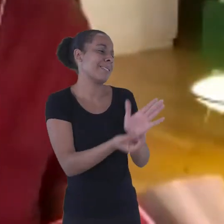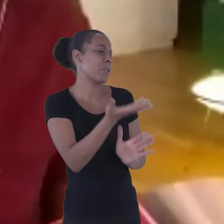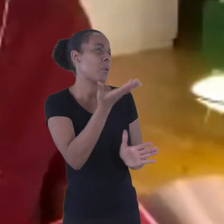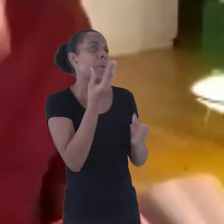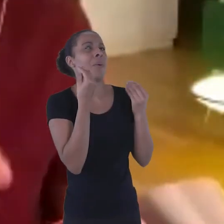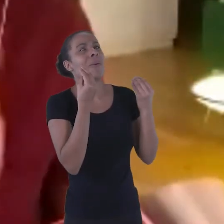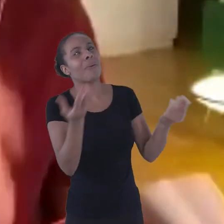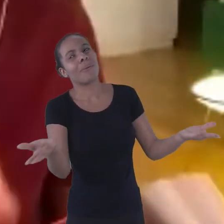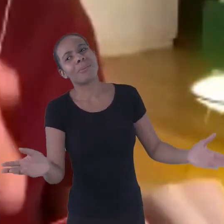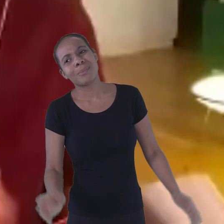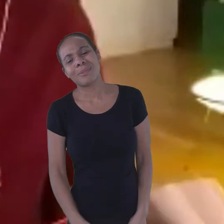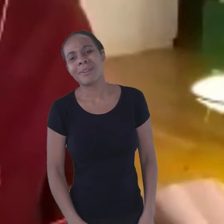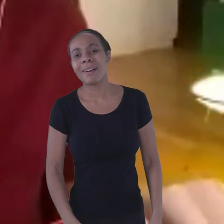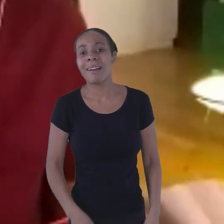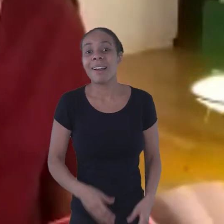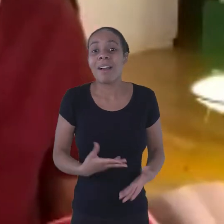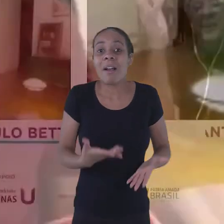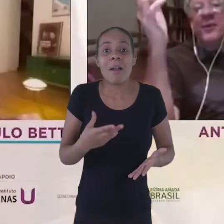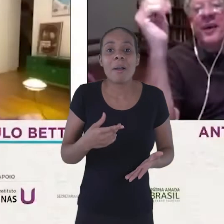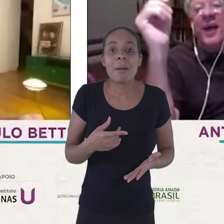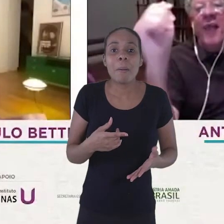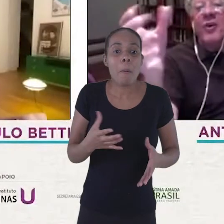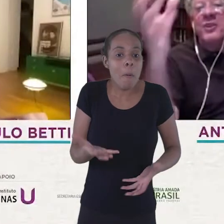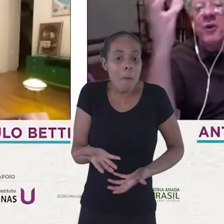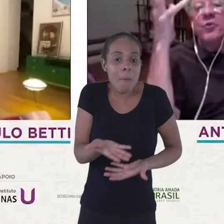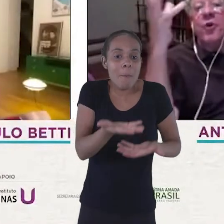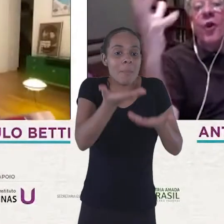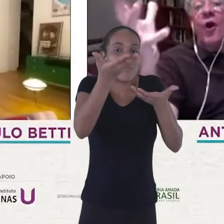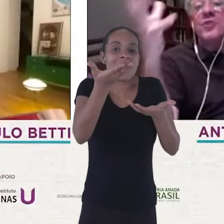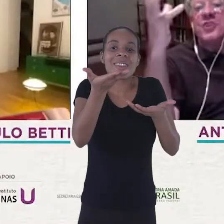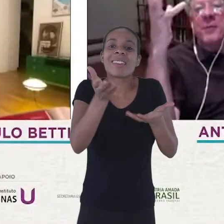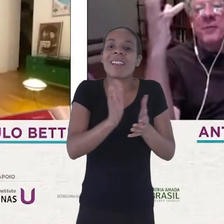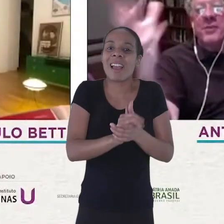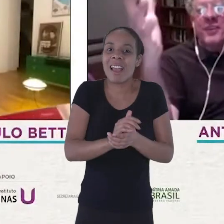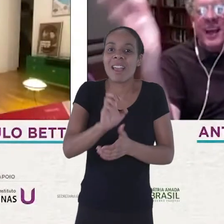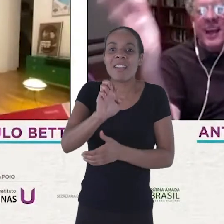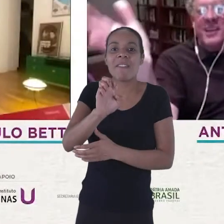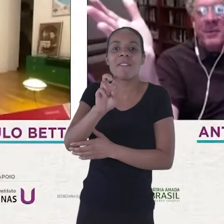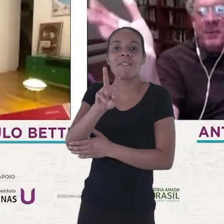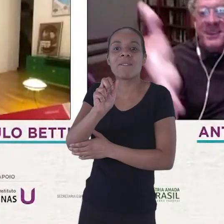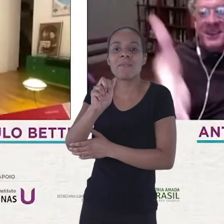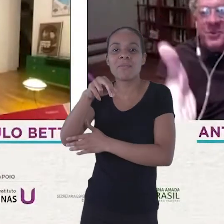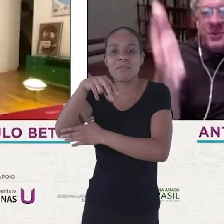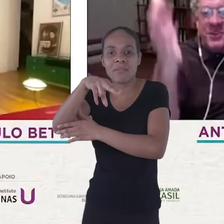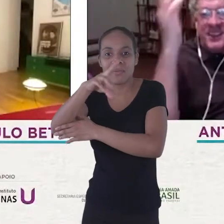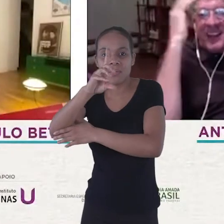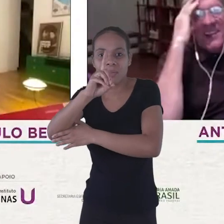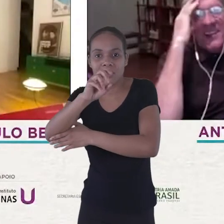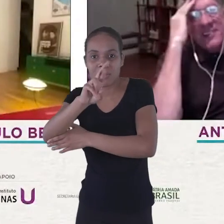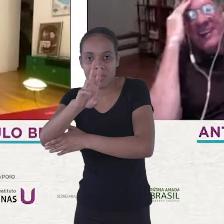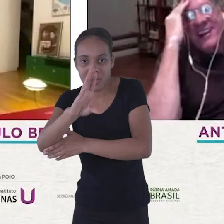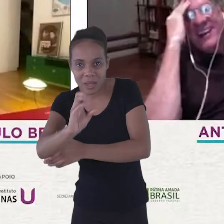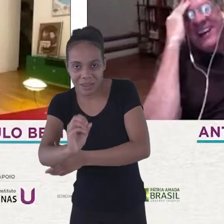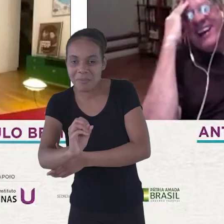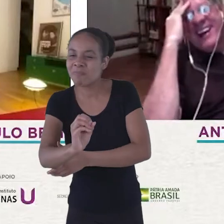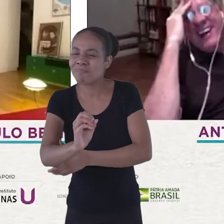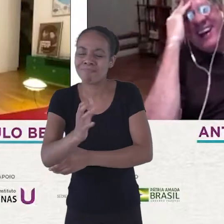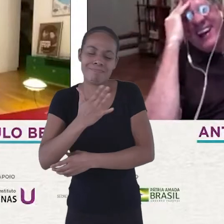cai dentro homenagem ao nosso Evandro, querido, nossa ontológica personagem aqui presente hoje nessa live.